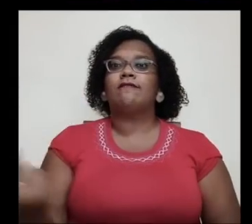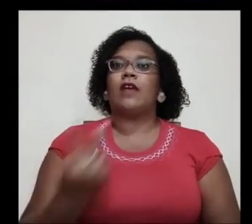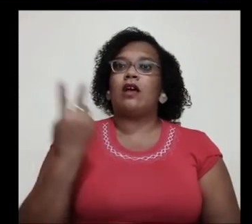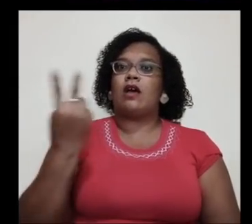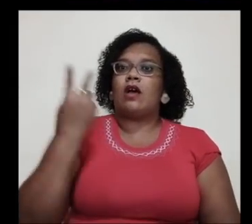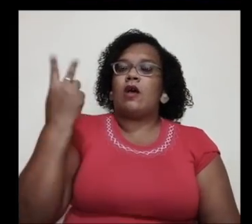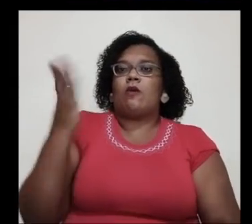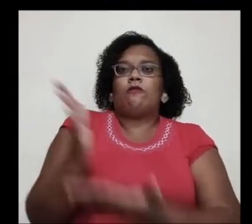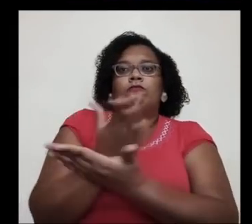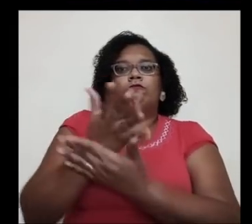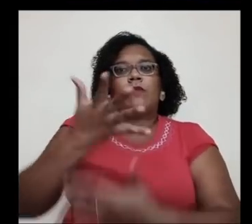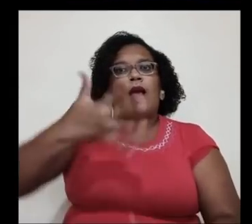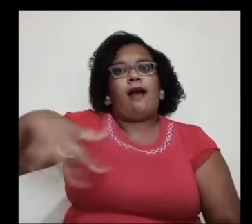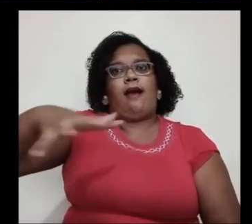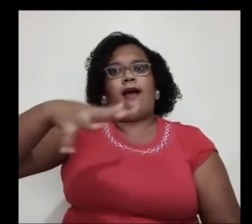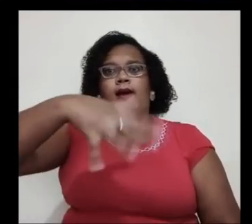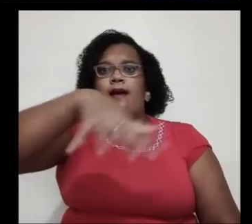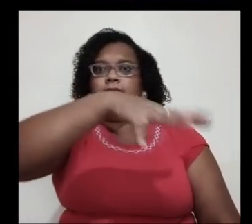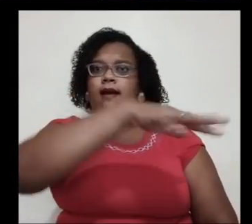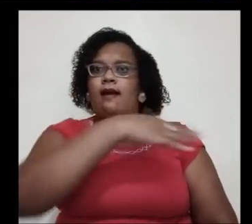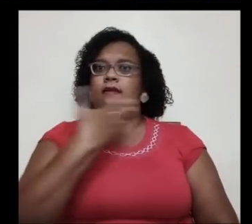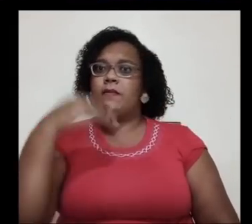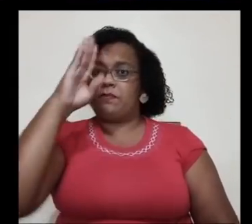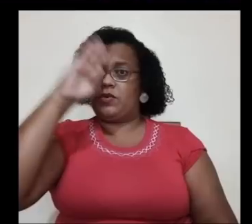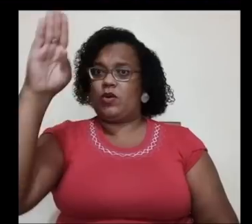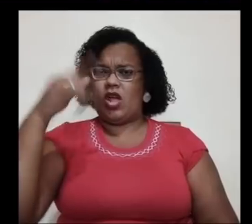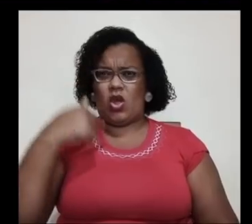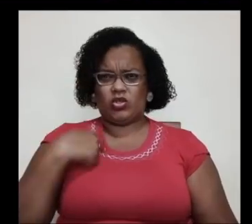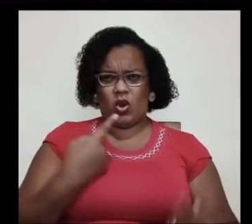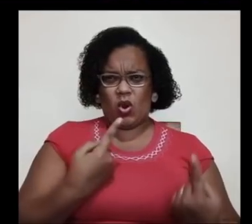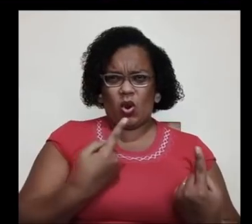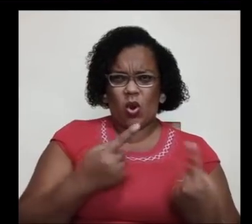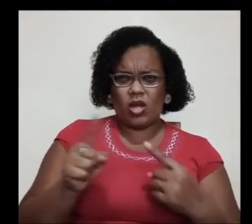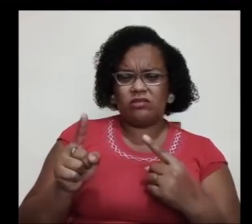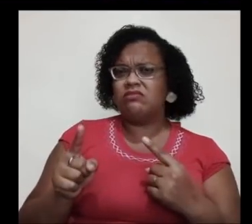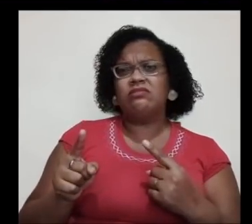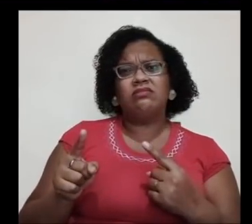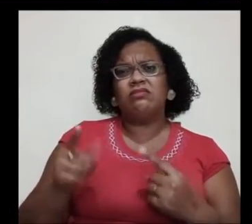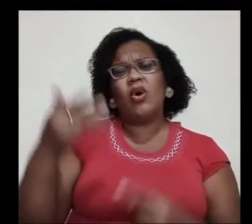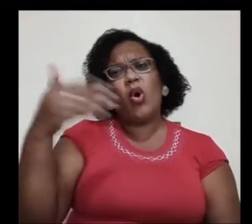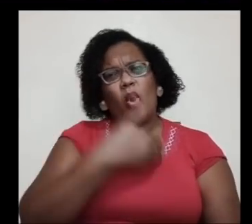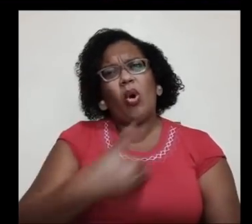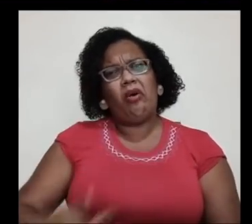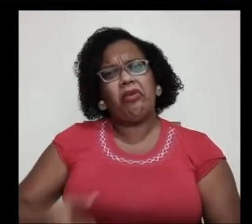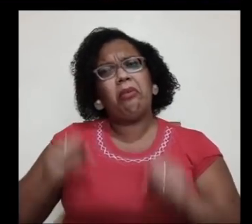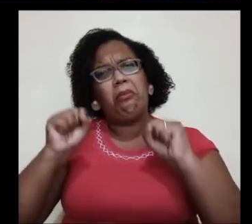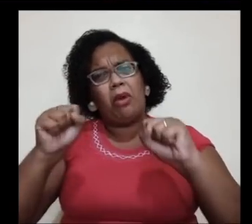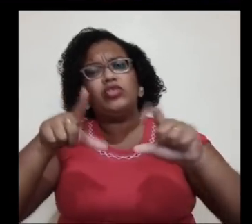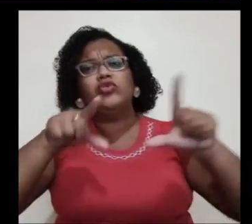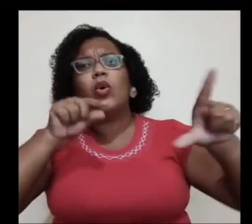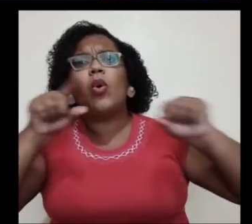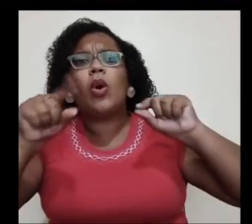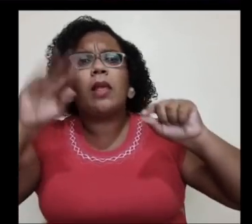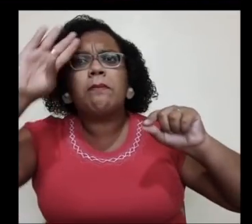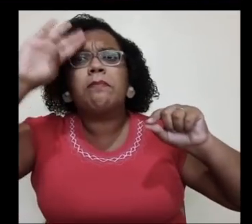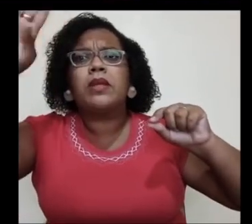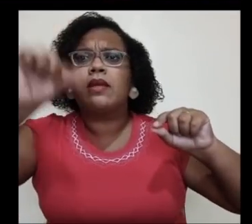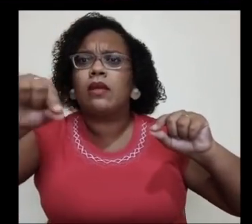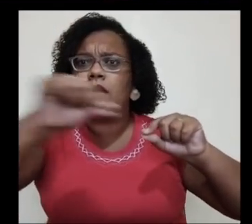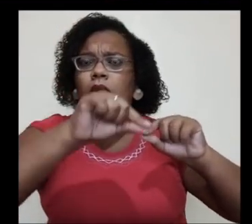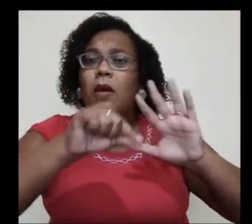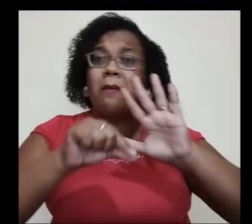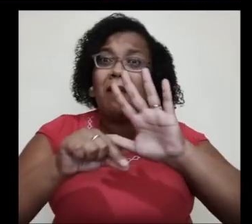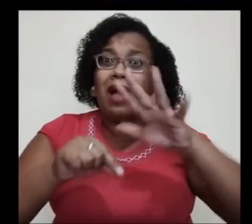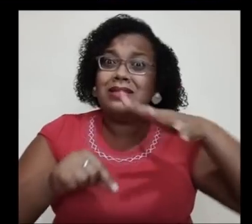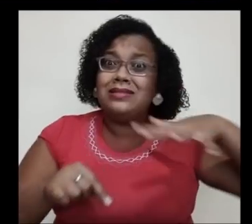escolher áreas prioritárias. Só que na área da ciência básica, a ciência básica, por natureza, e as ciências humanas e sociais aí